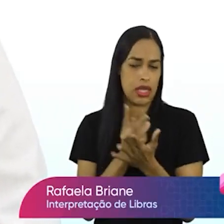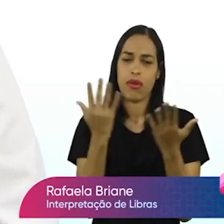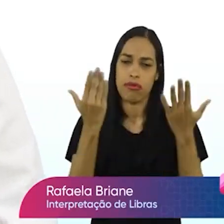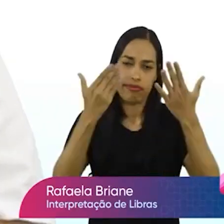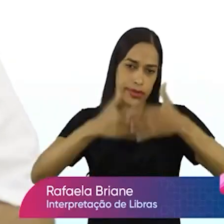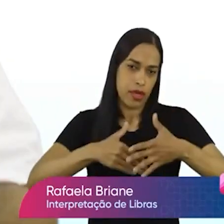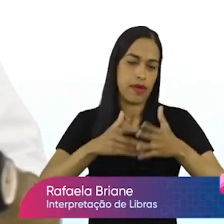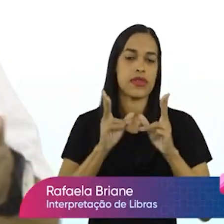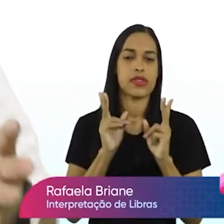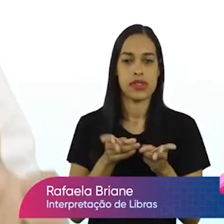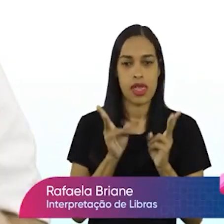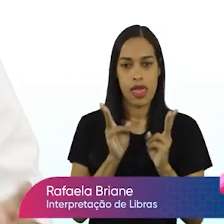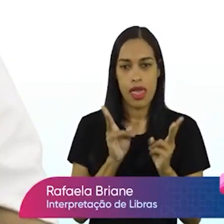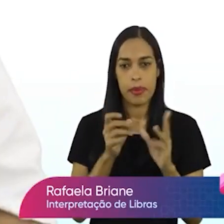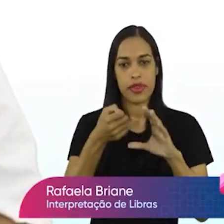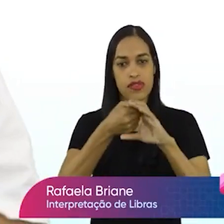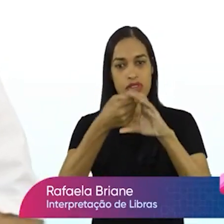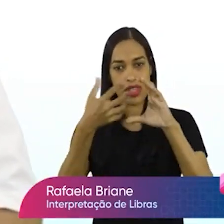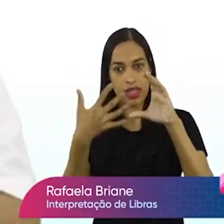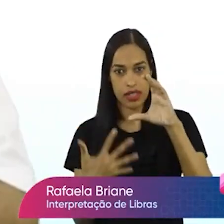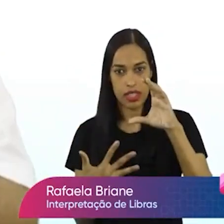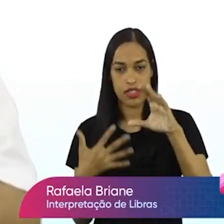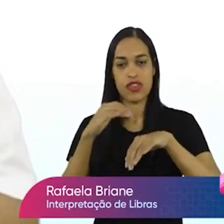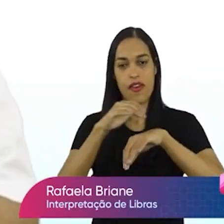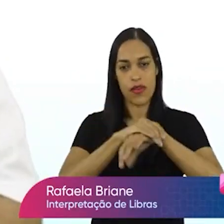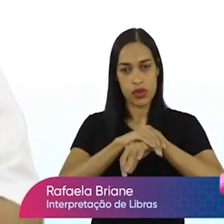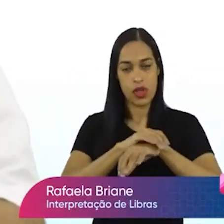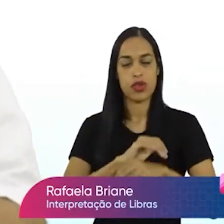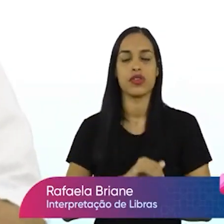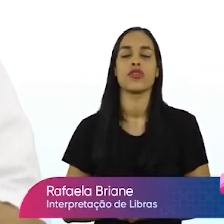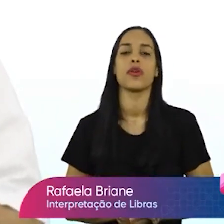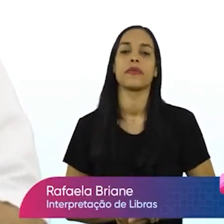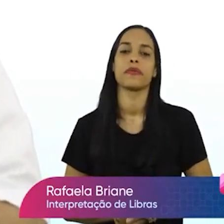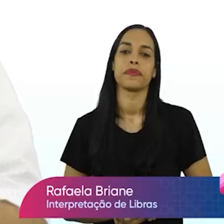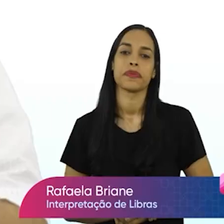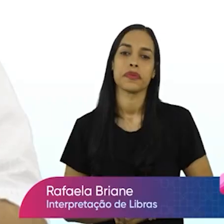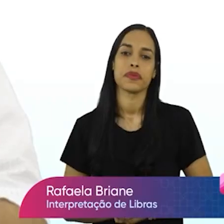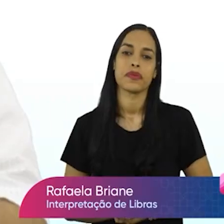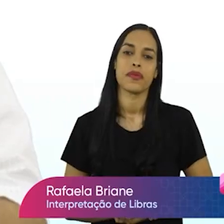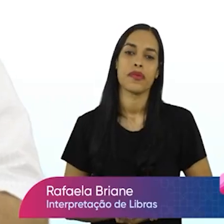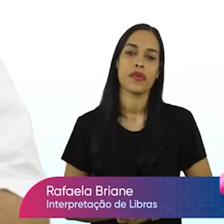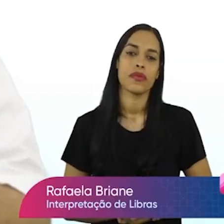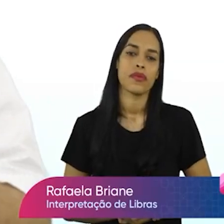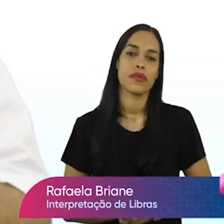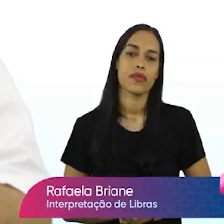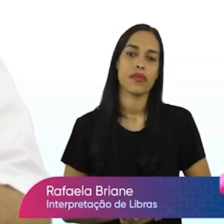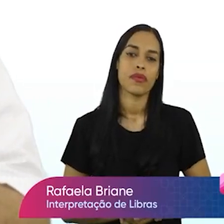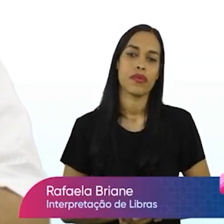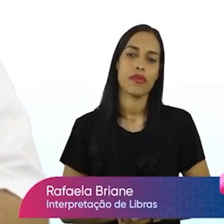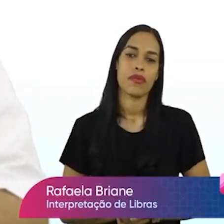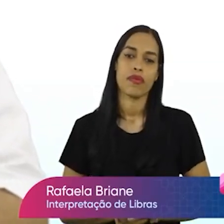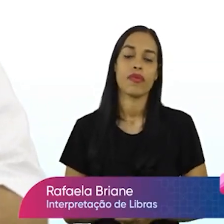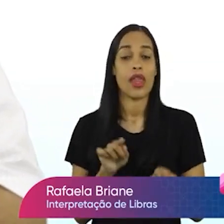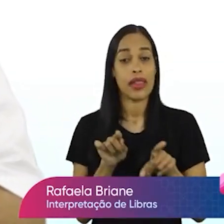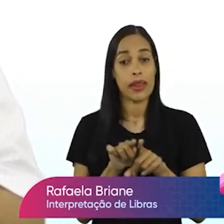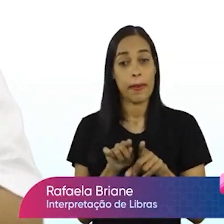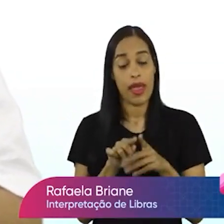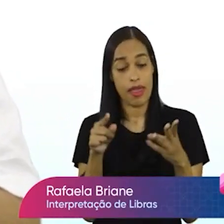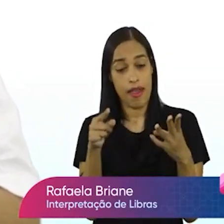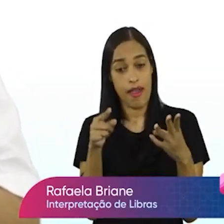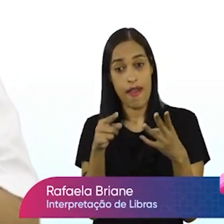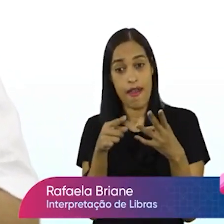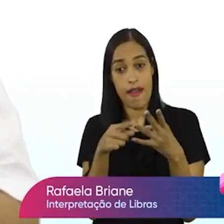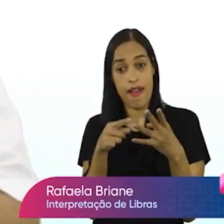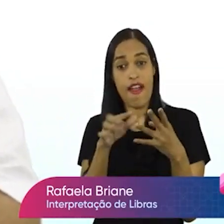provas, características dessas funções. A função, não é, fática,